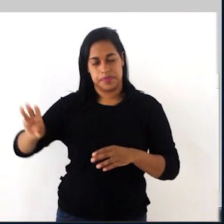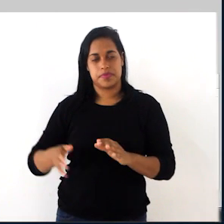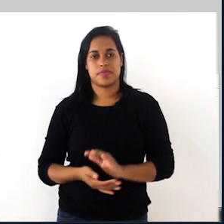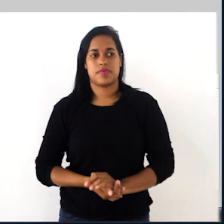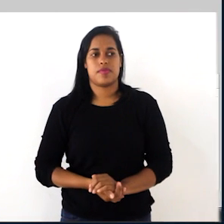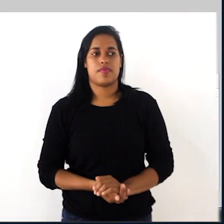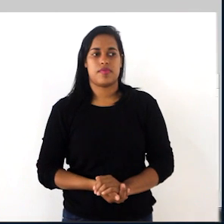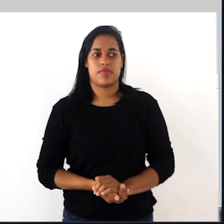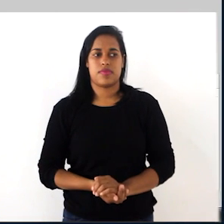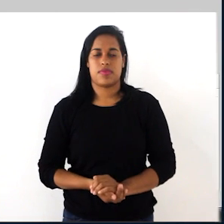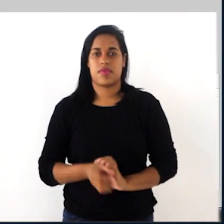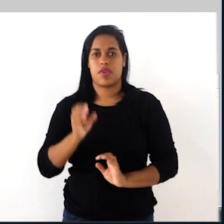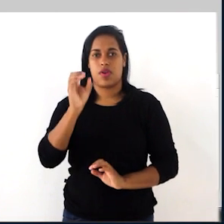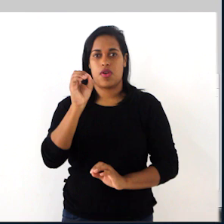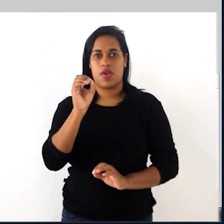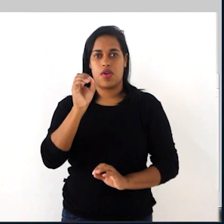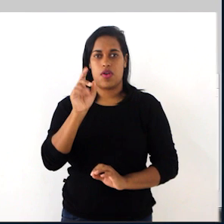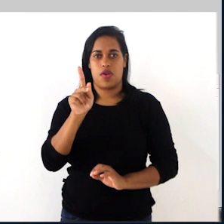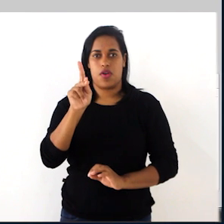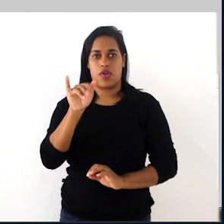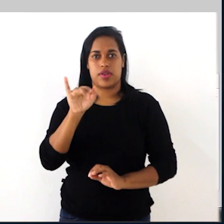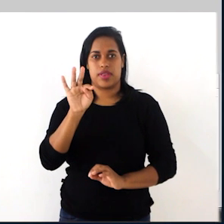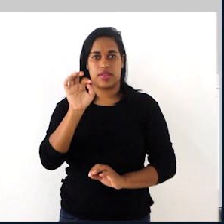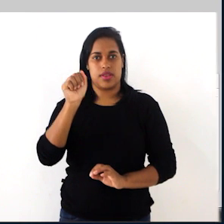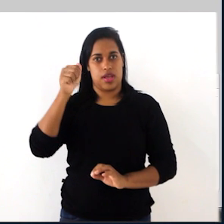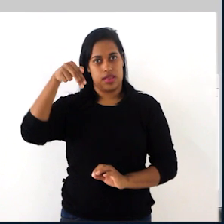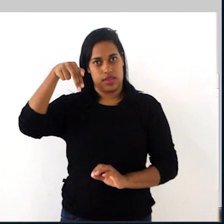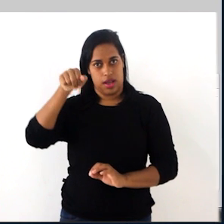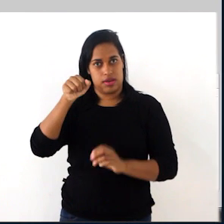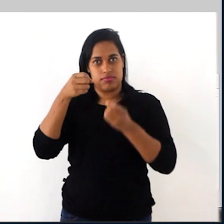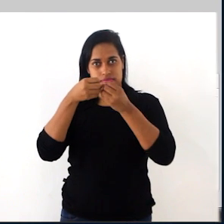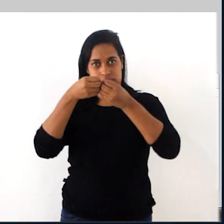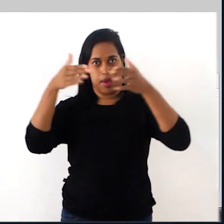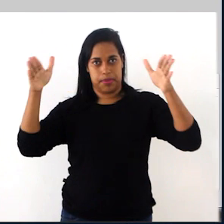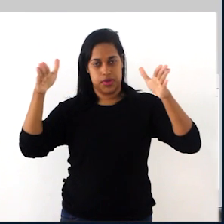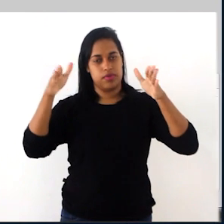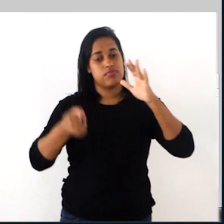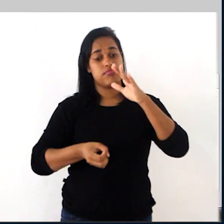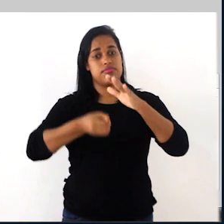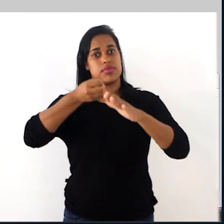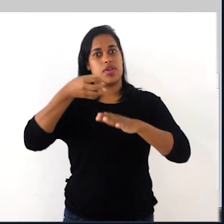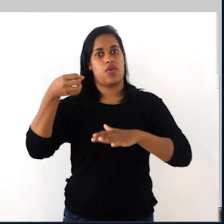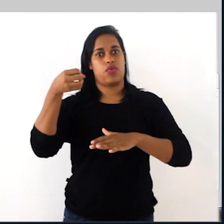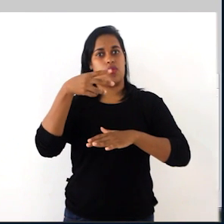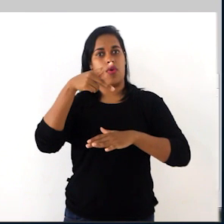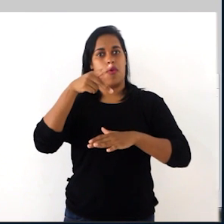Vamos aqui no Aptano, vamos criar um novo projeto.